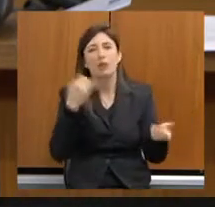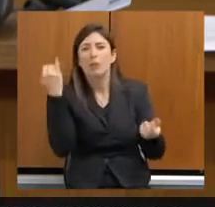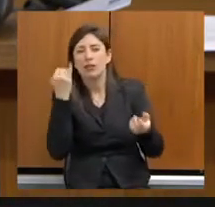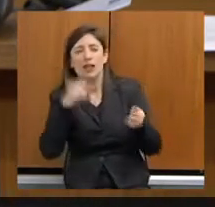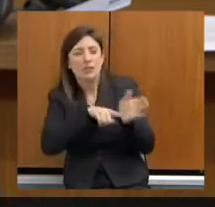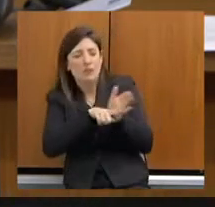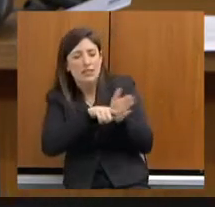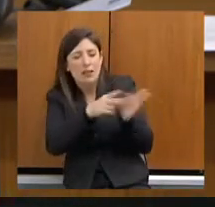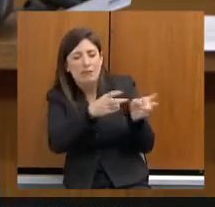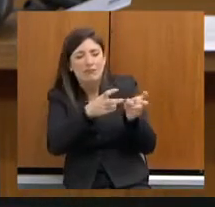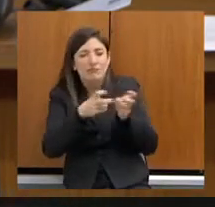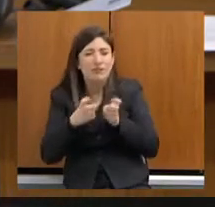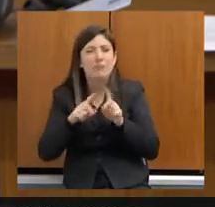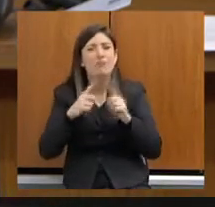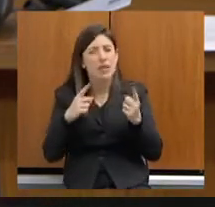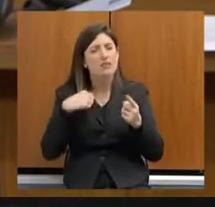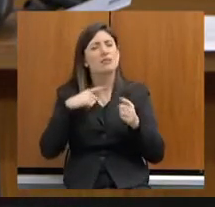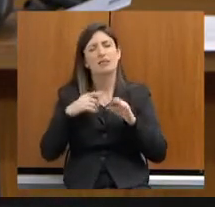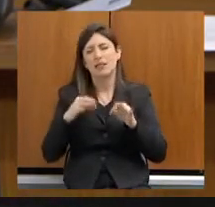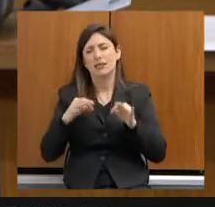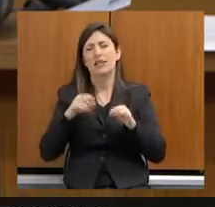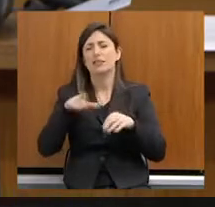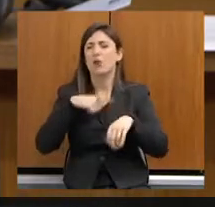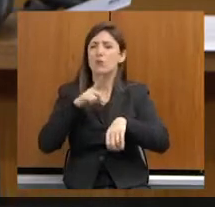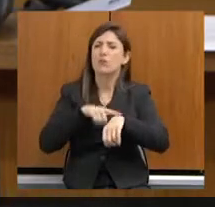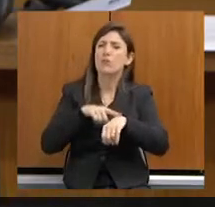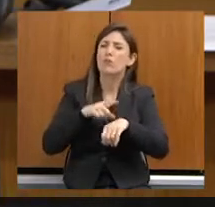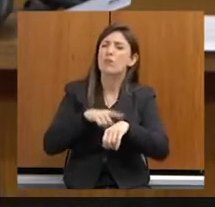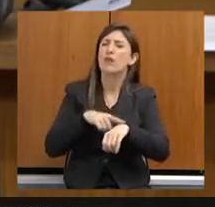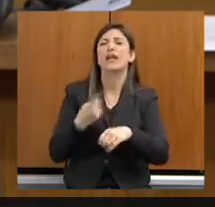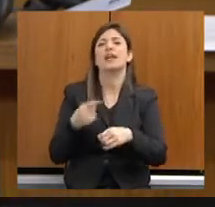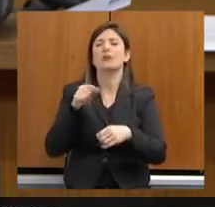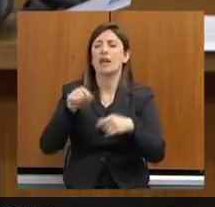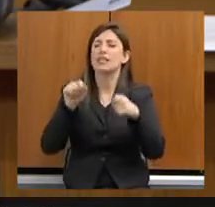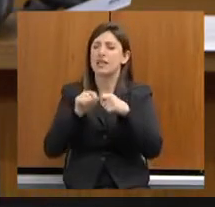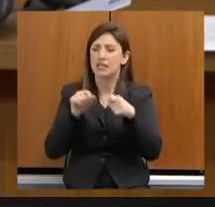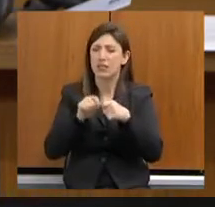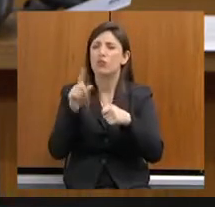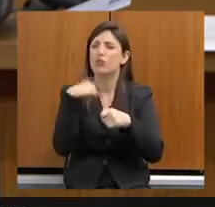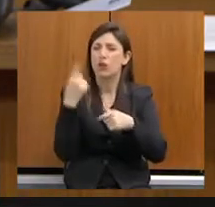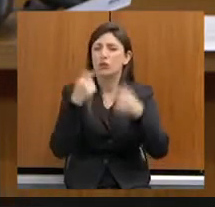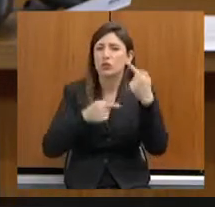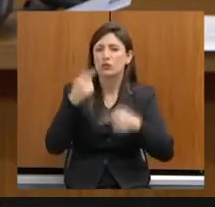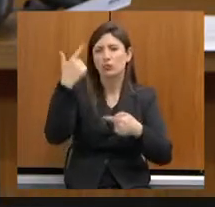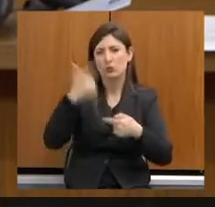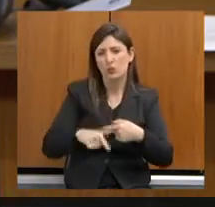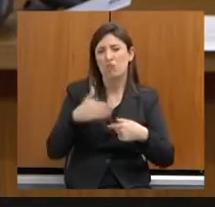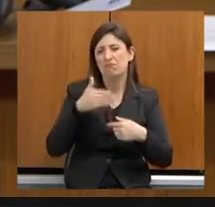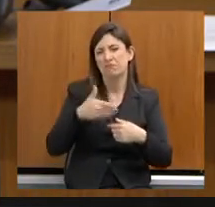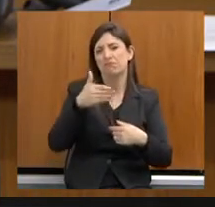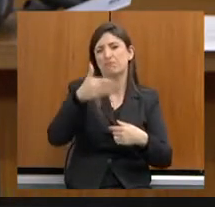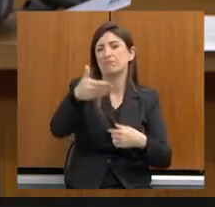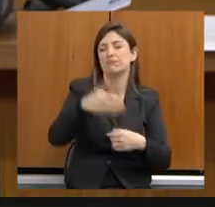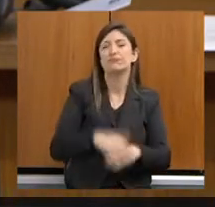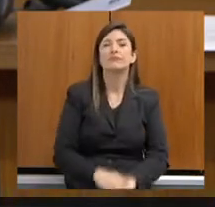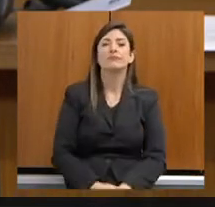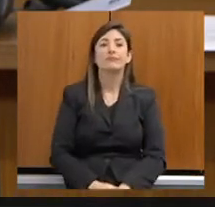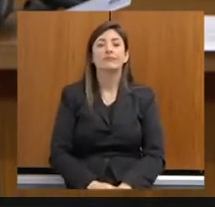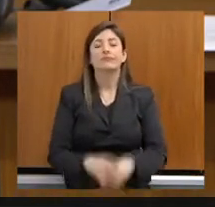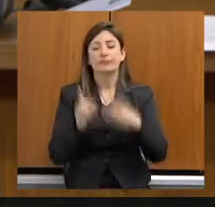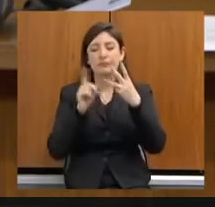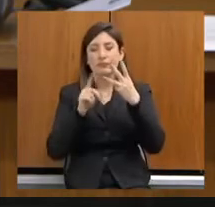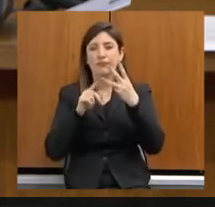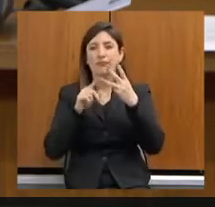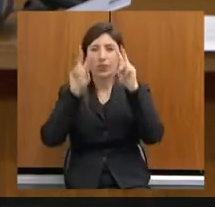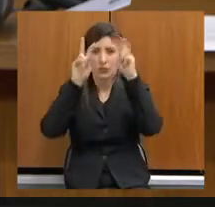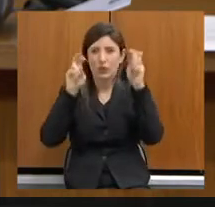esse assunto será novamente é discutido pelo nosso governo por essa casa não sei em qual prazo relação às queixas tesar